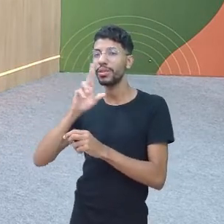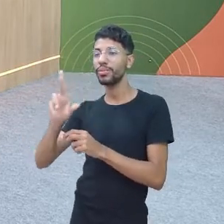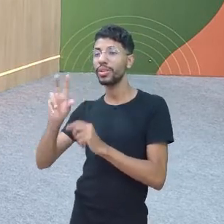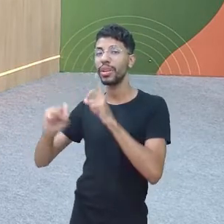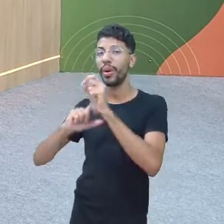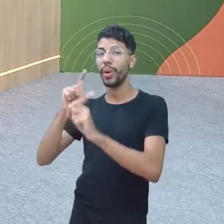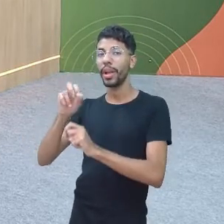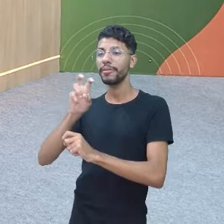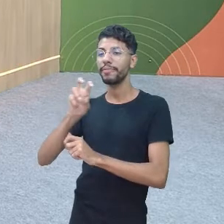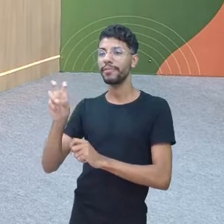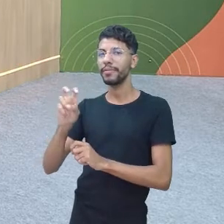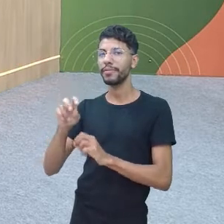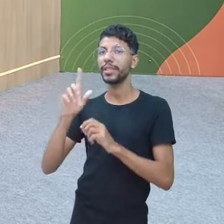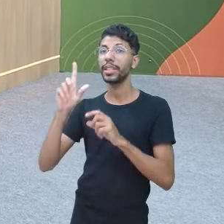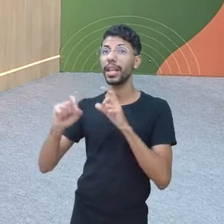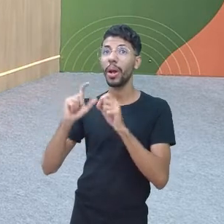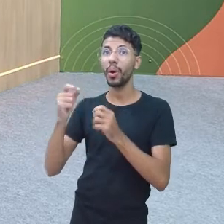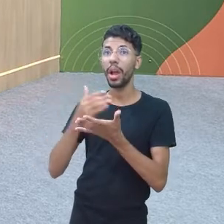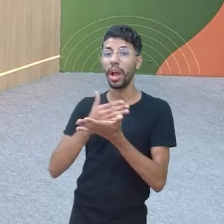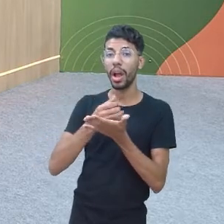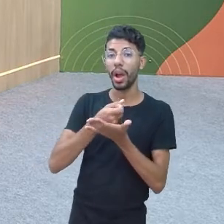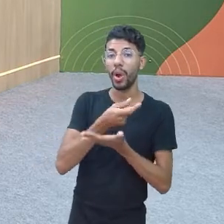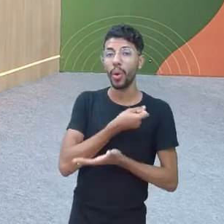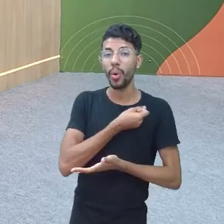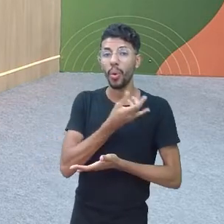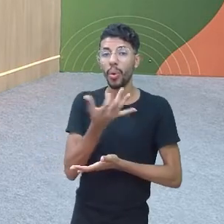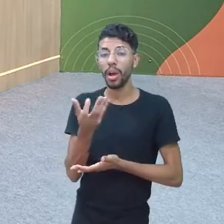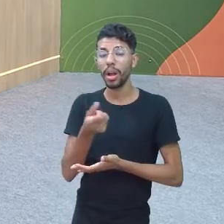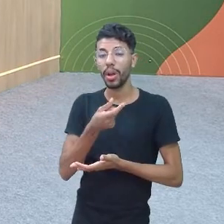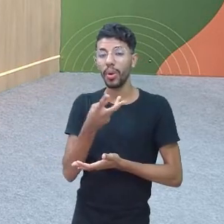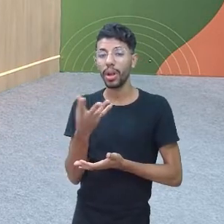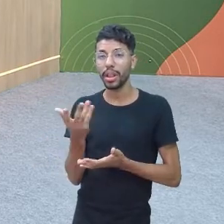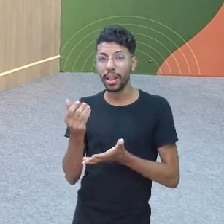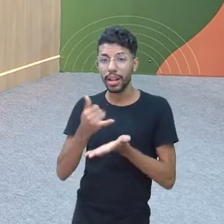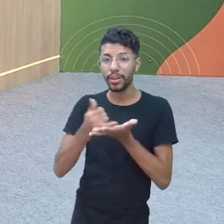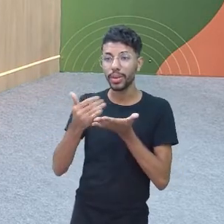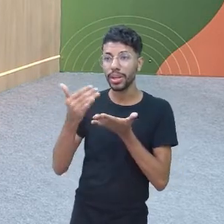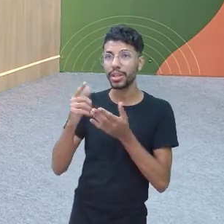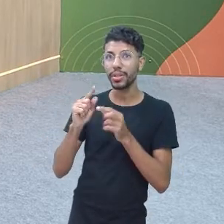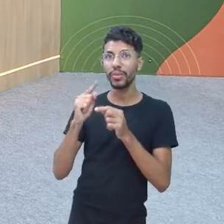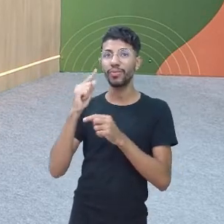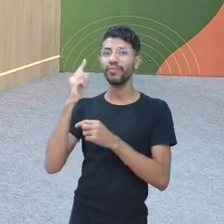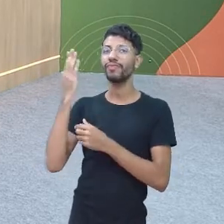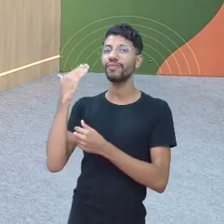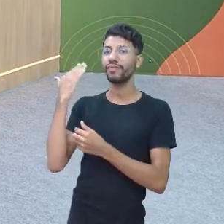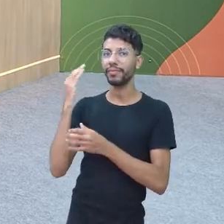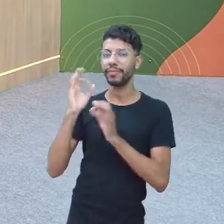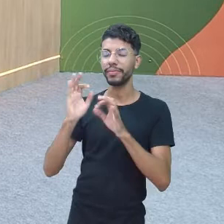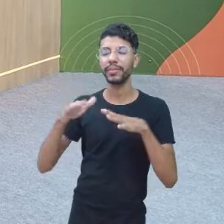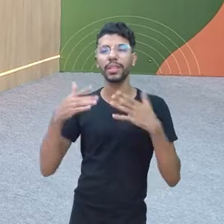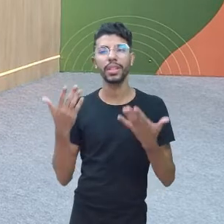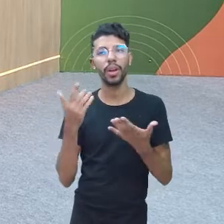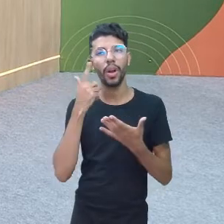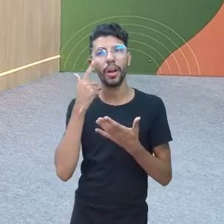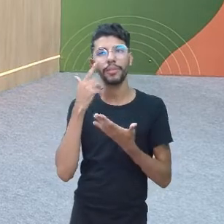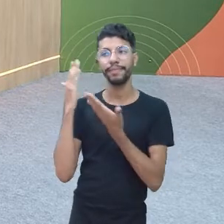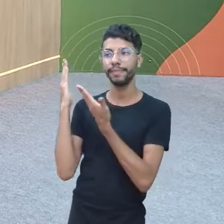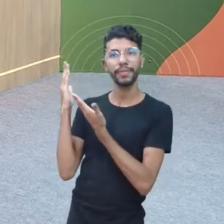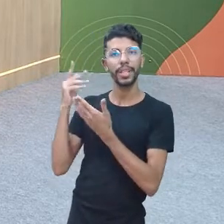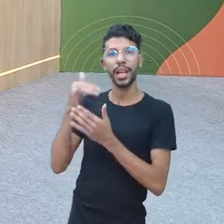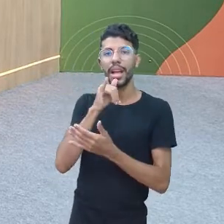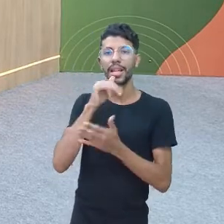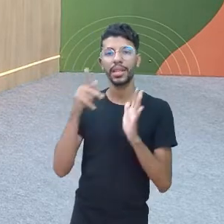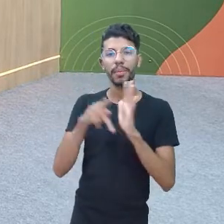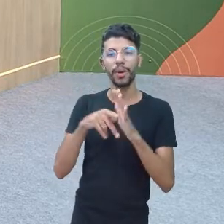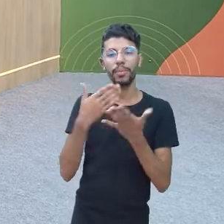quantidade inicial. Então, a gente vai rever essas etapas, mas esse exemplo feito na aula de ontem foi para a gente